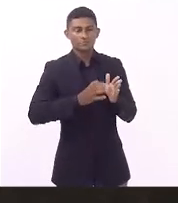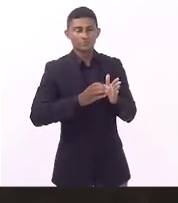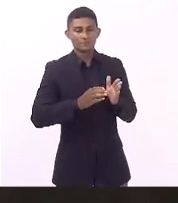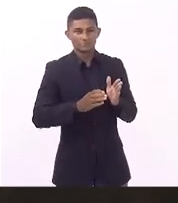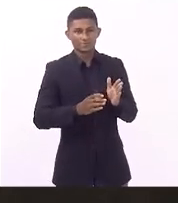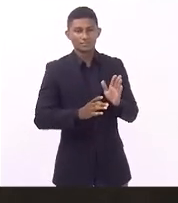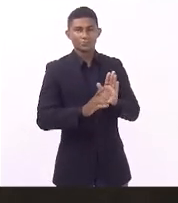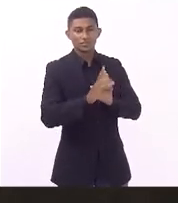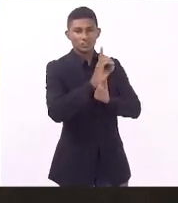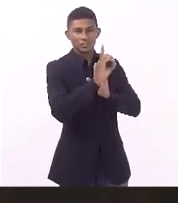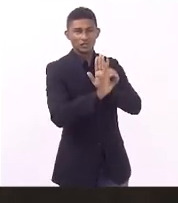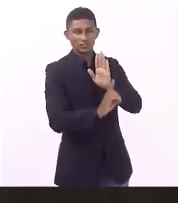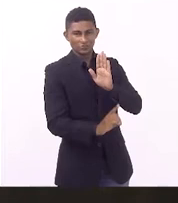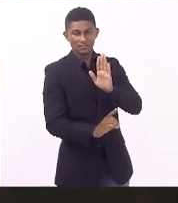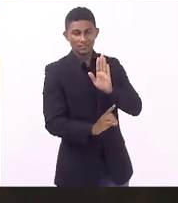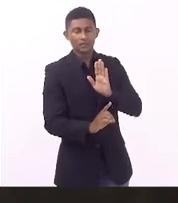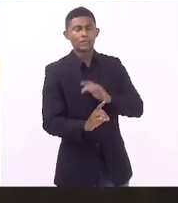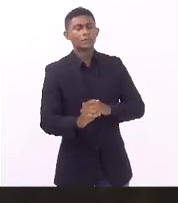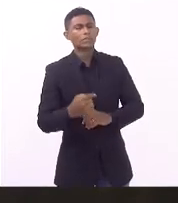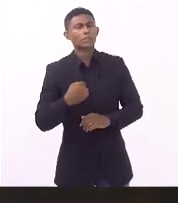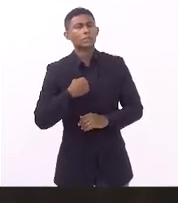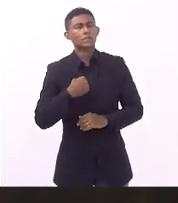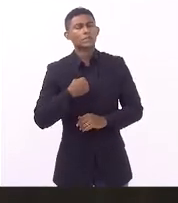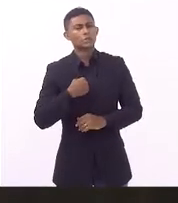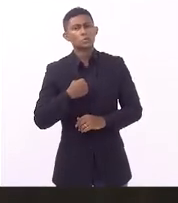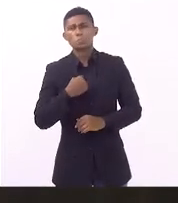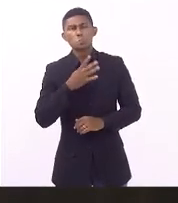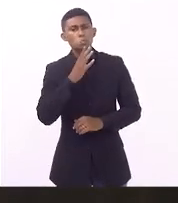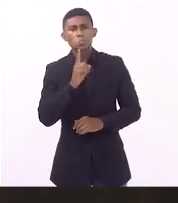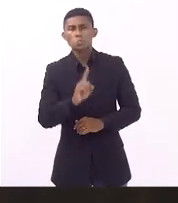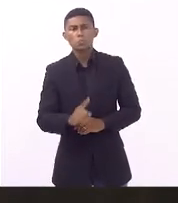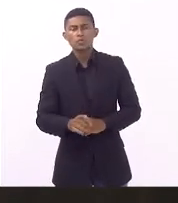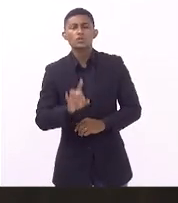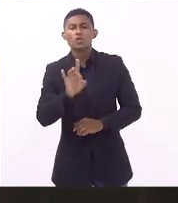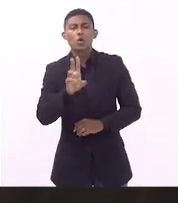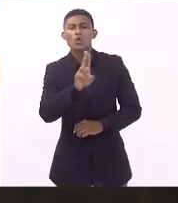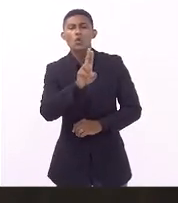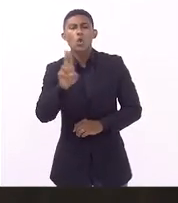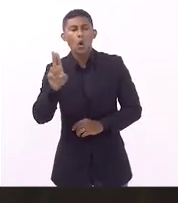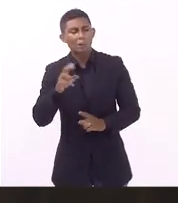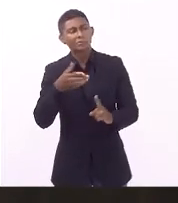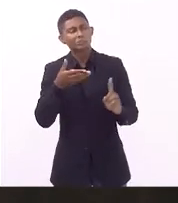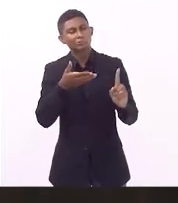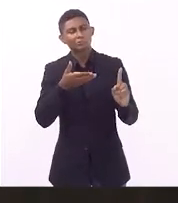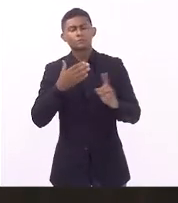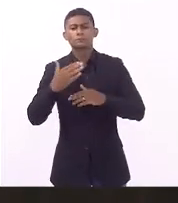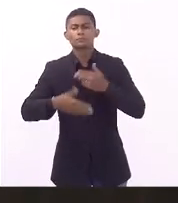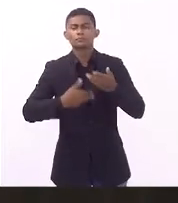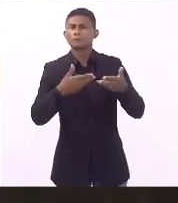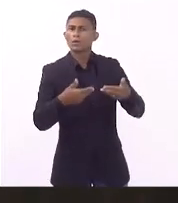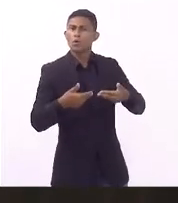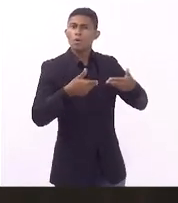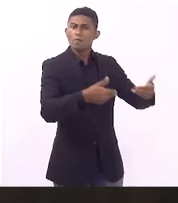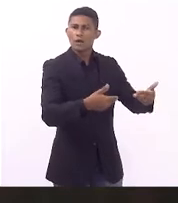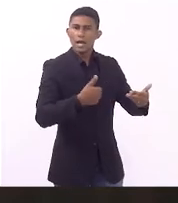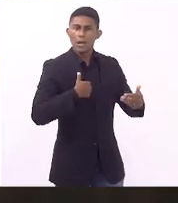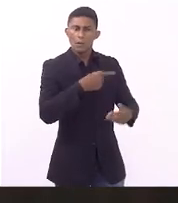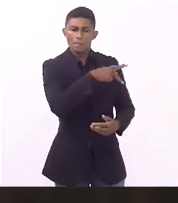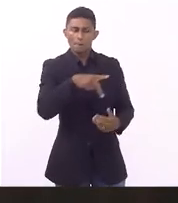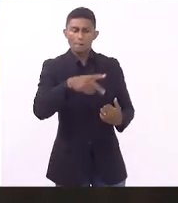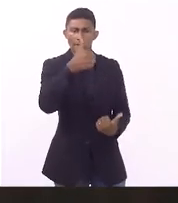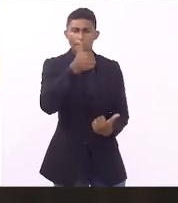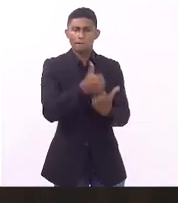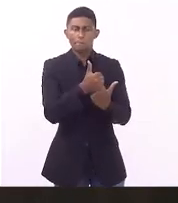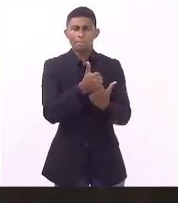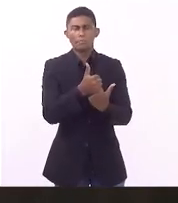de nome. E quando me convidaram para ser candidato a vice, eu confesso que